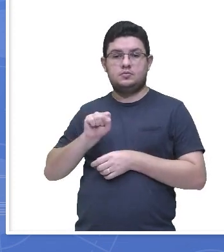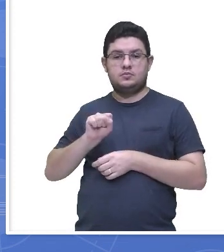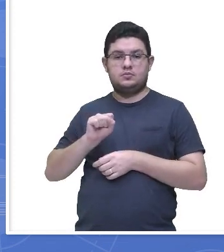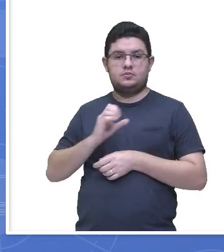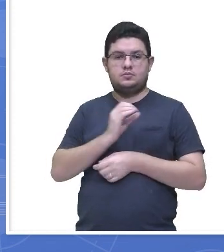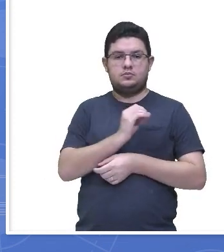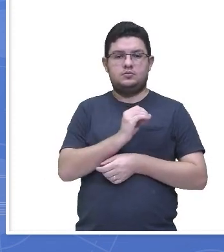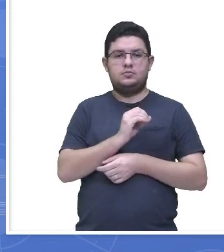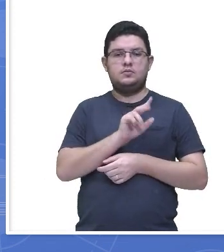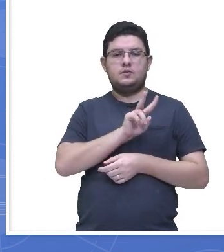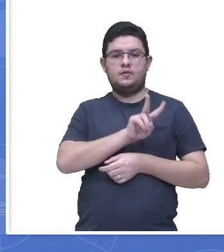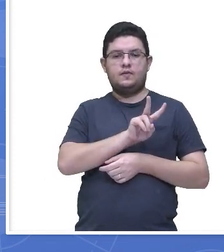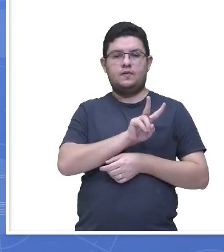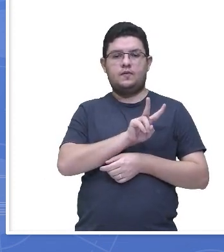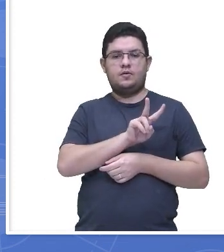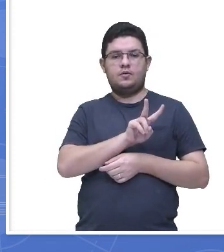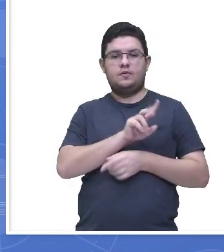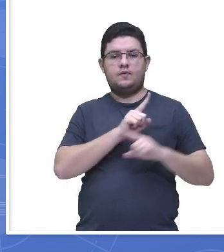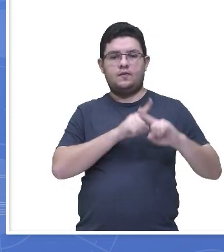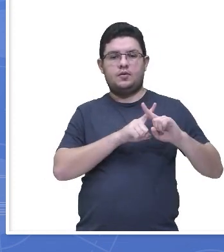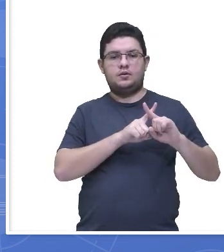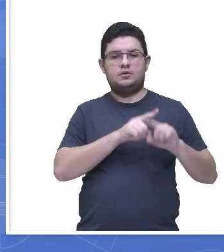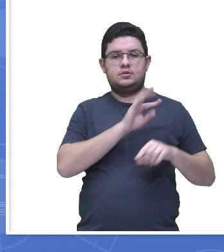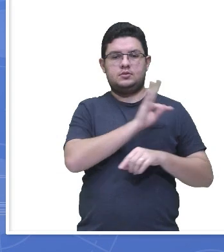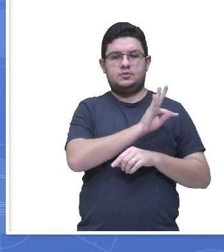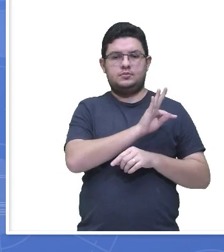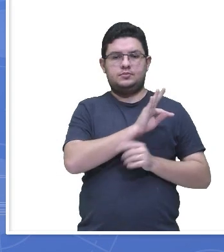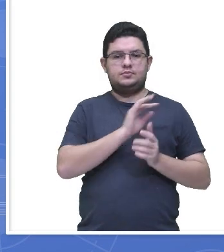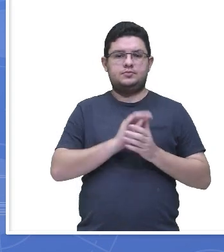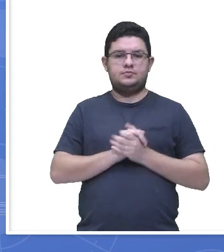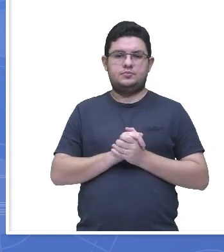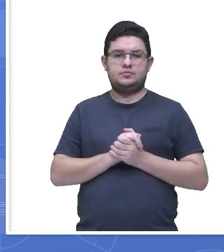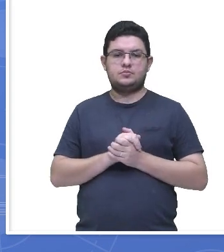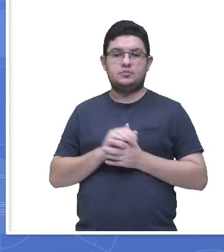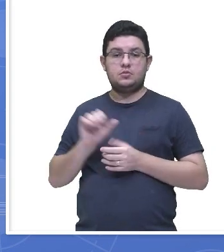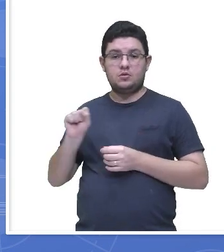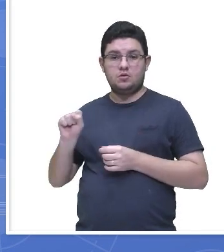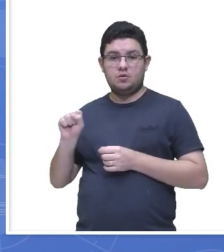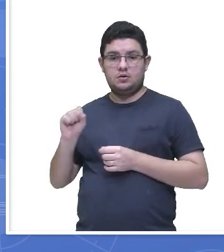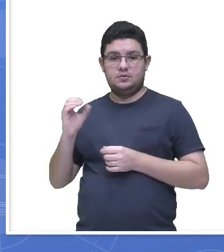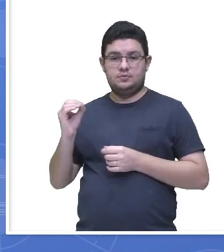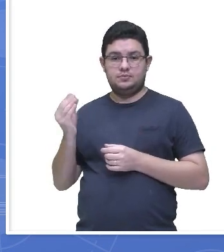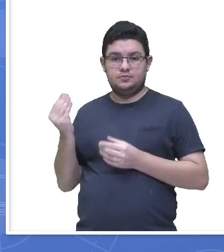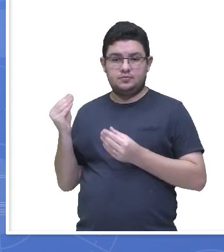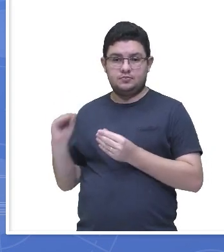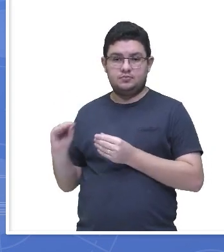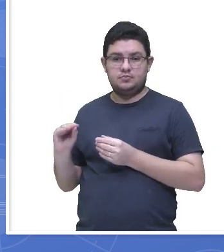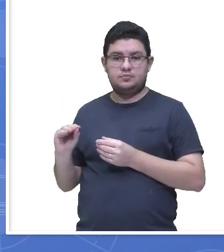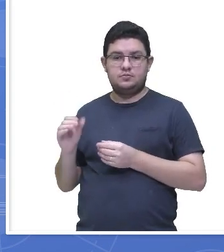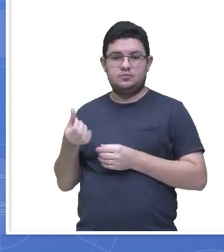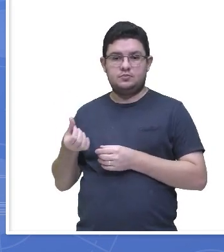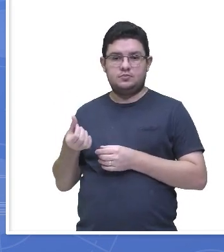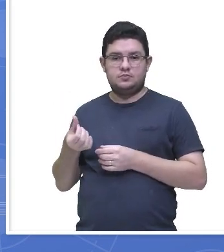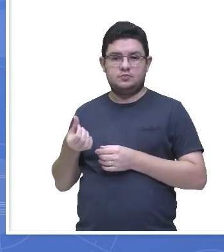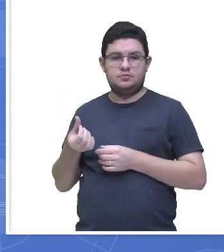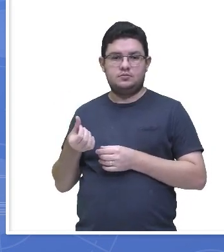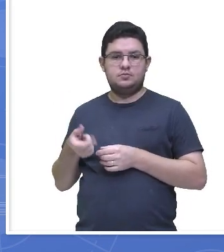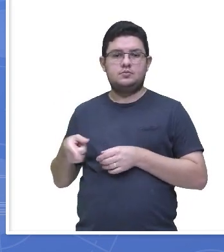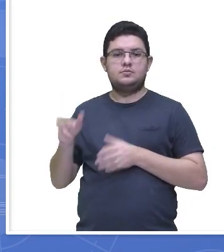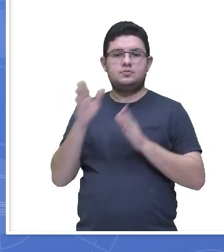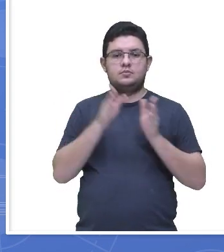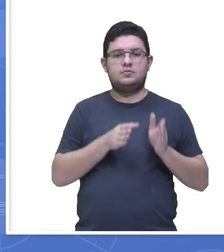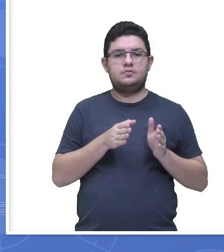eu coloco aqui no lugar do S0, eu coloco 6. No lugar da velocidade que eu calculei, eu